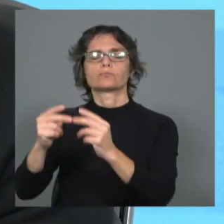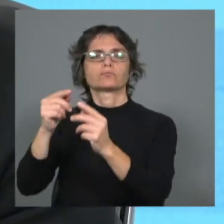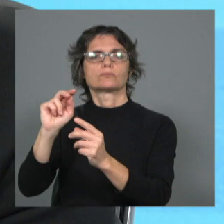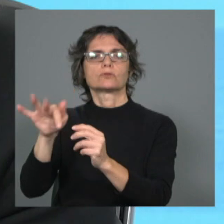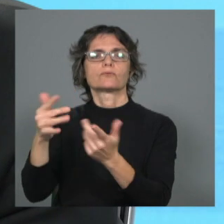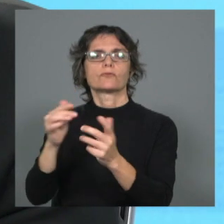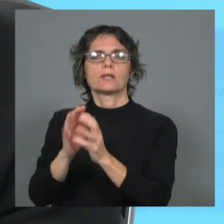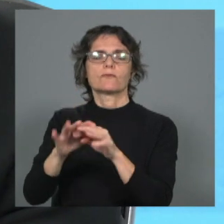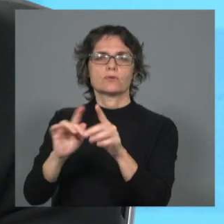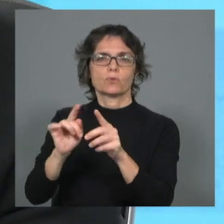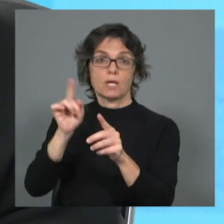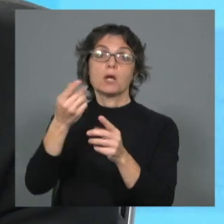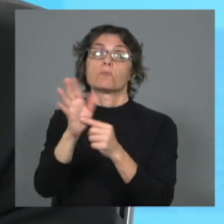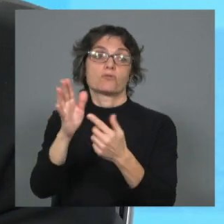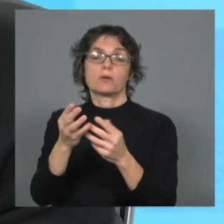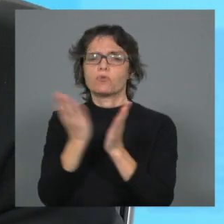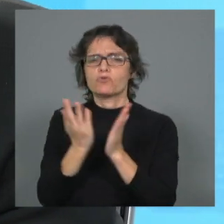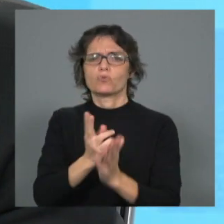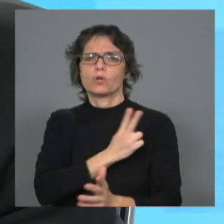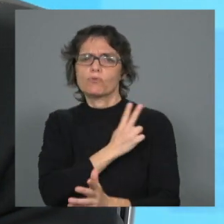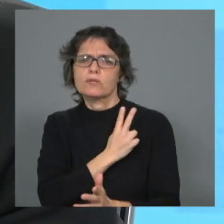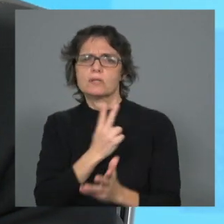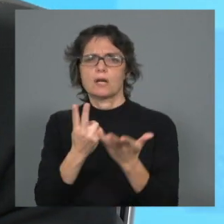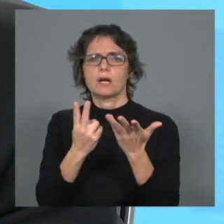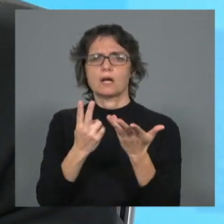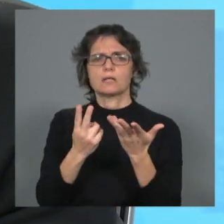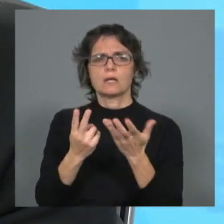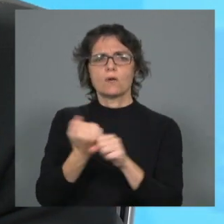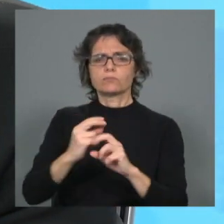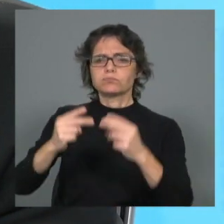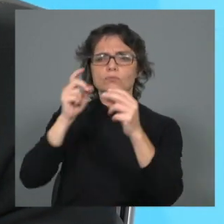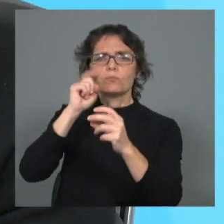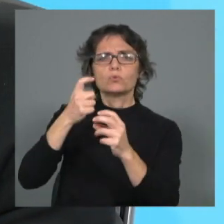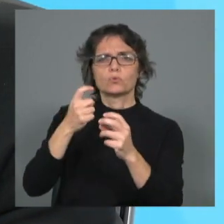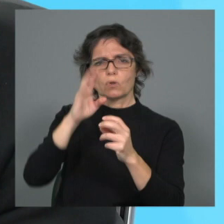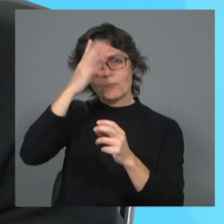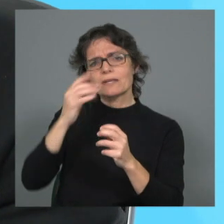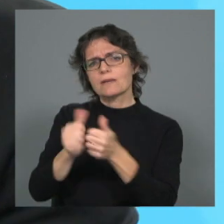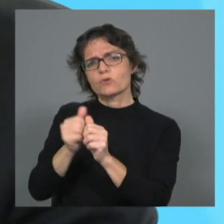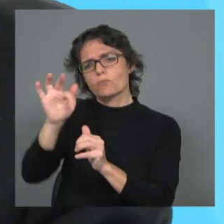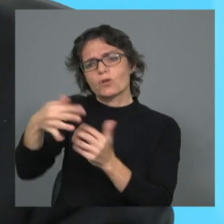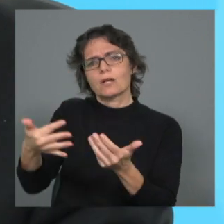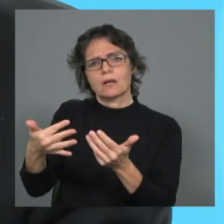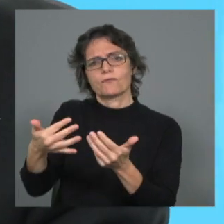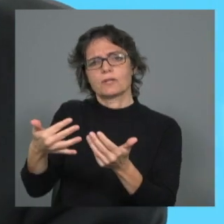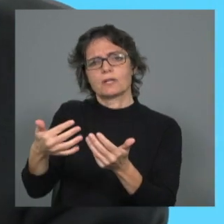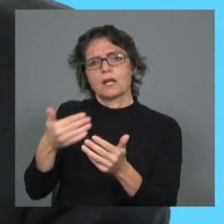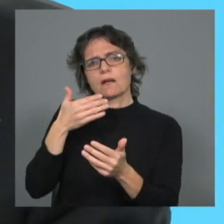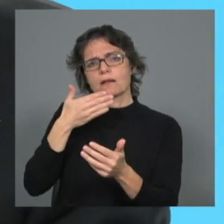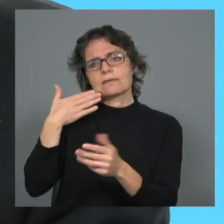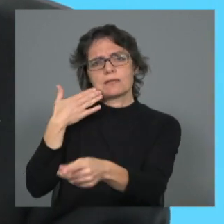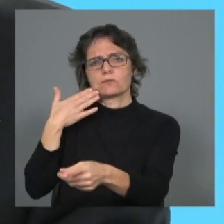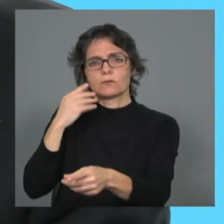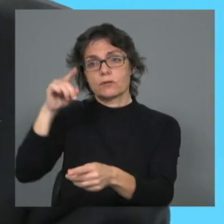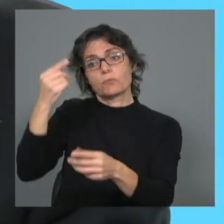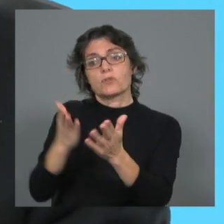cursos superiores, a investir numa carreira, digamos assim, mais educativa, porque, sem dúvida